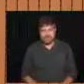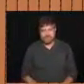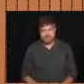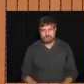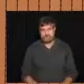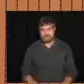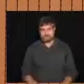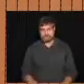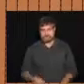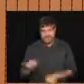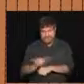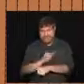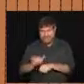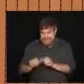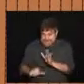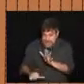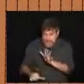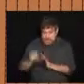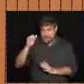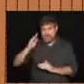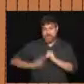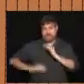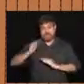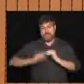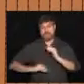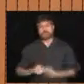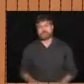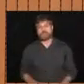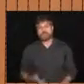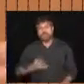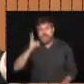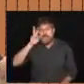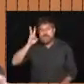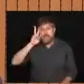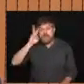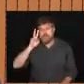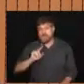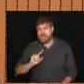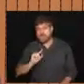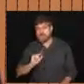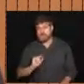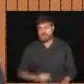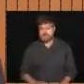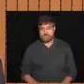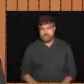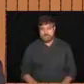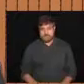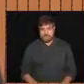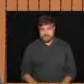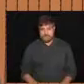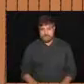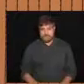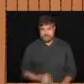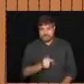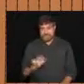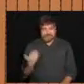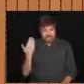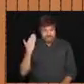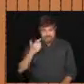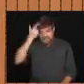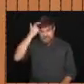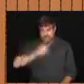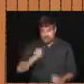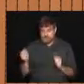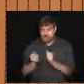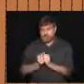essas as medidas primeiras, né? Lembrando que a gente, na semana passada eu estive com